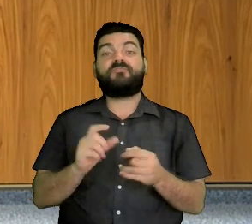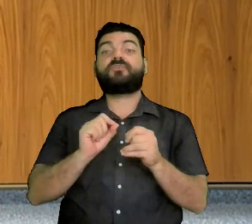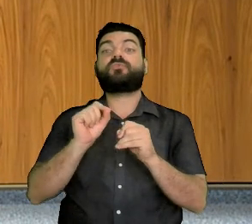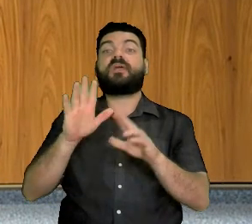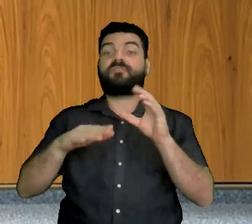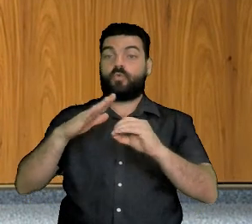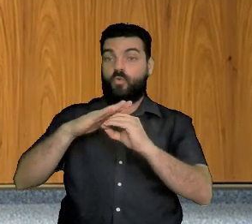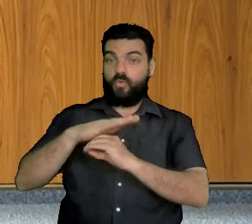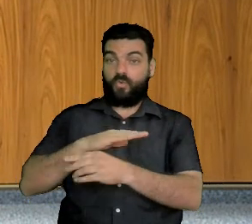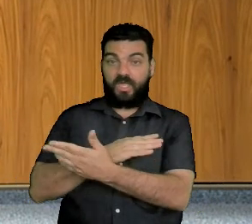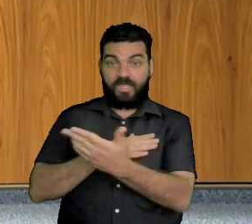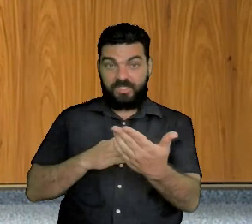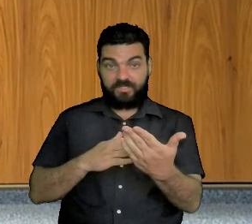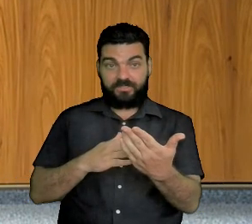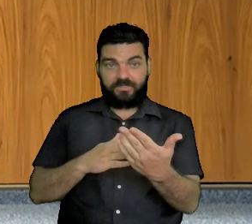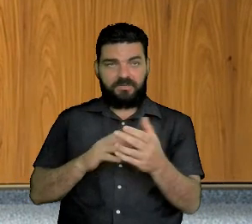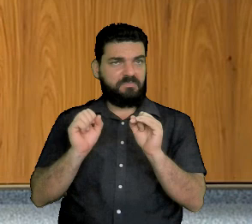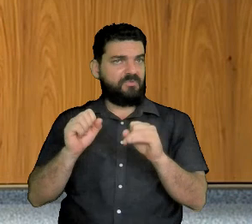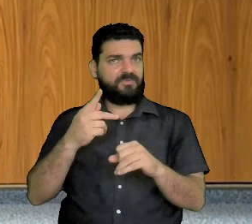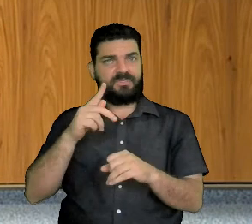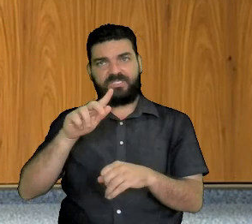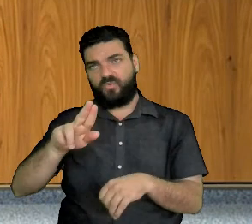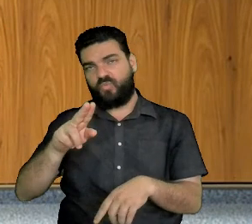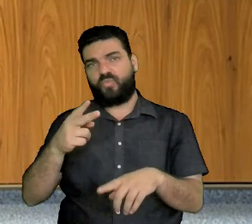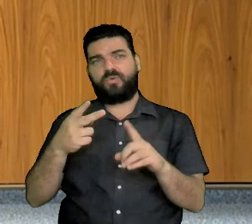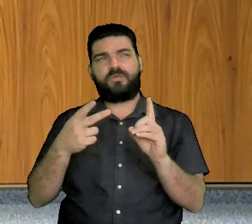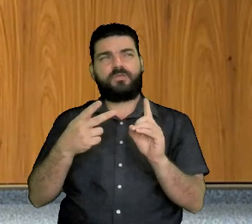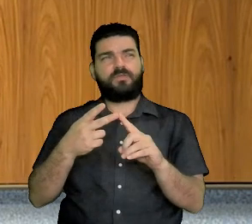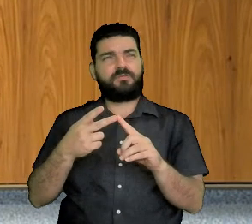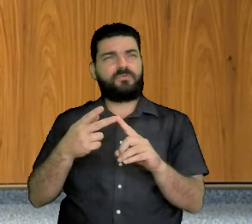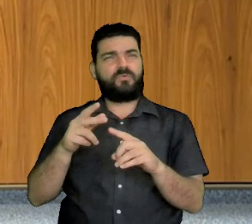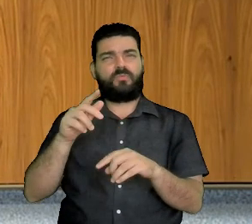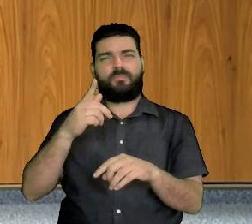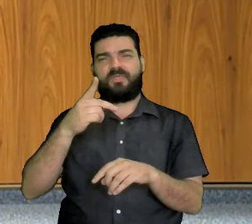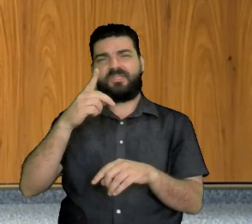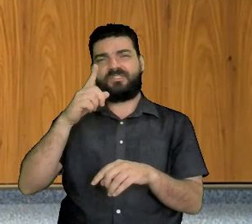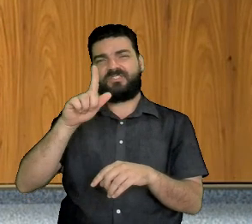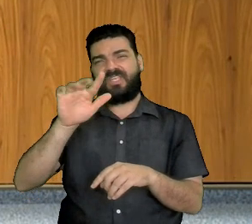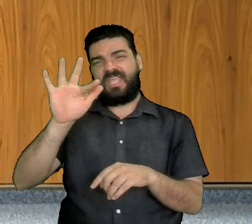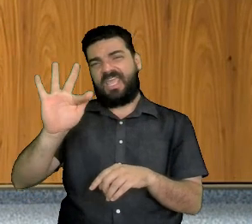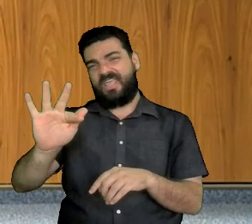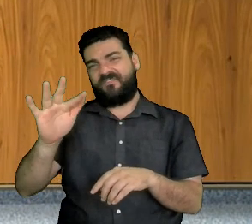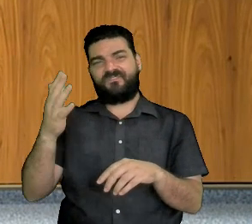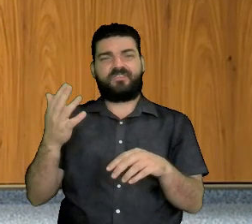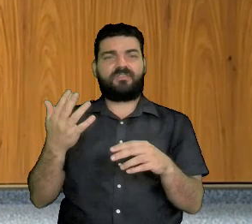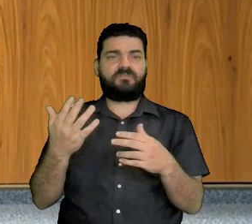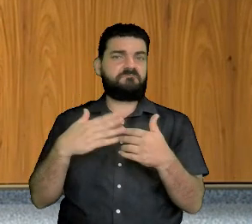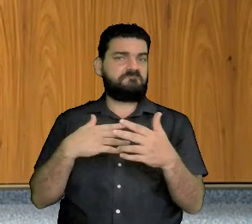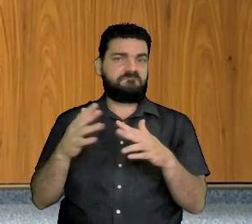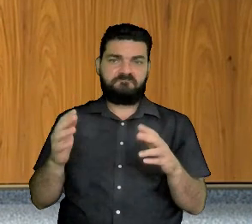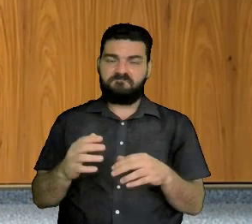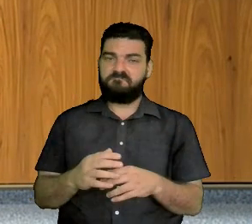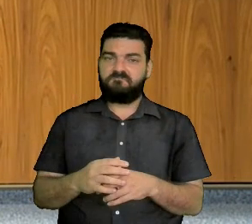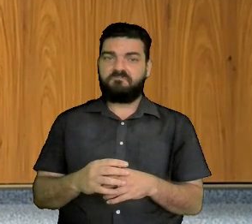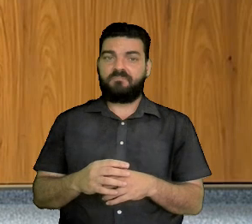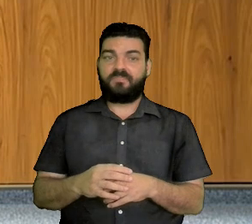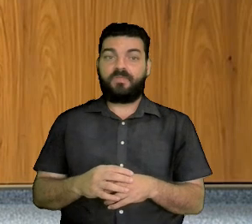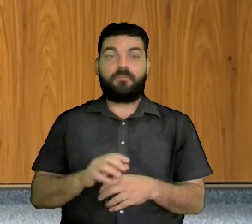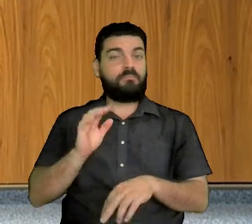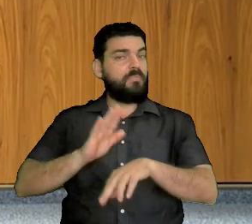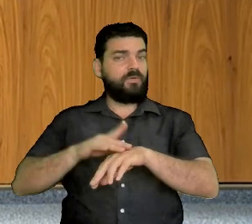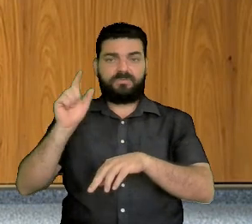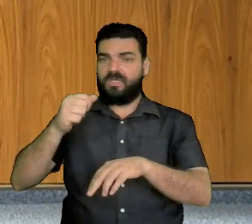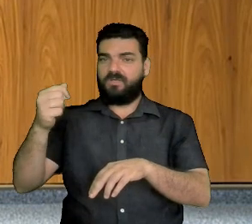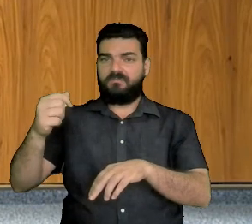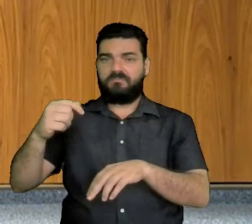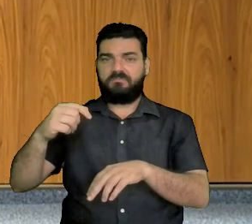de representação judicial, seja da PGU, suas representações regionais ou até a PGF, têm plenas